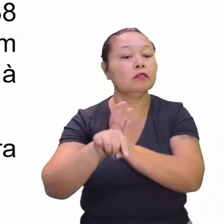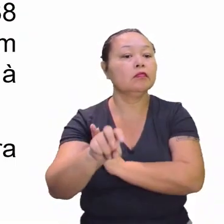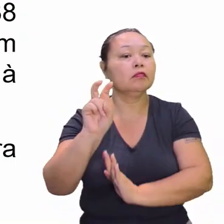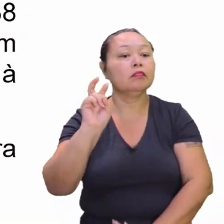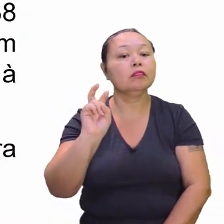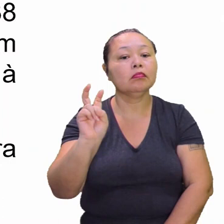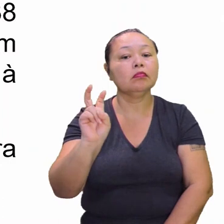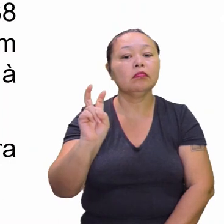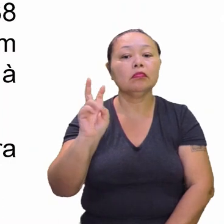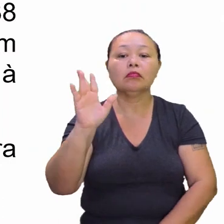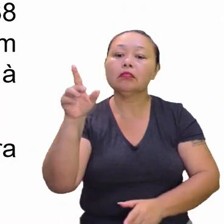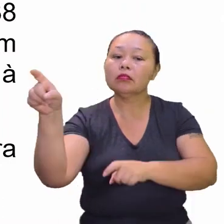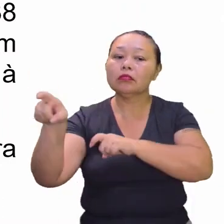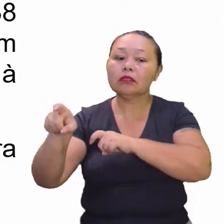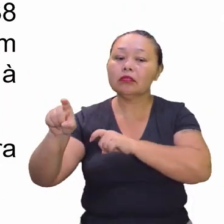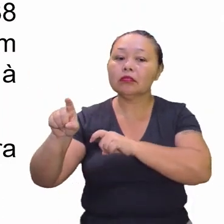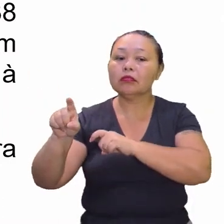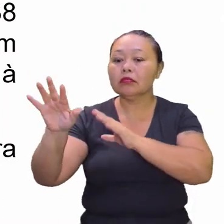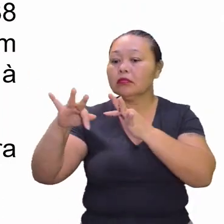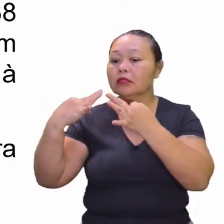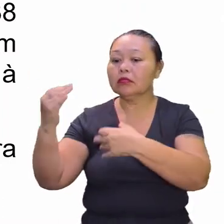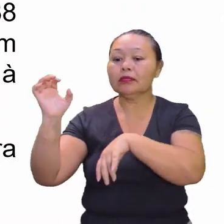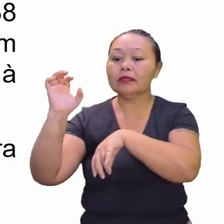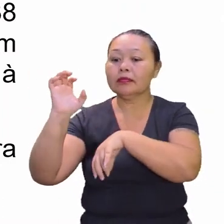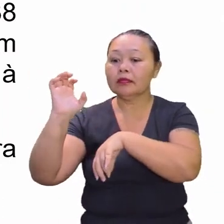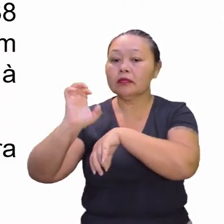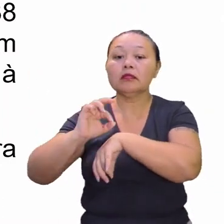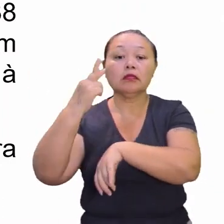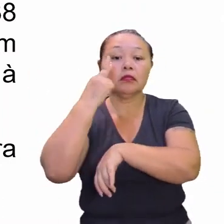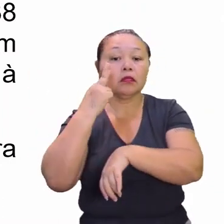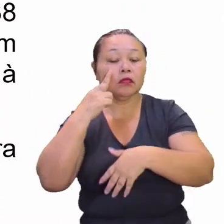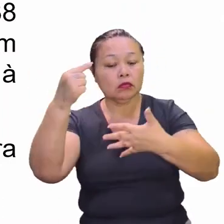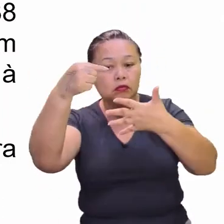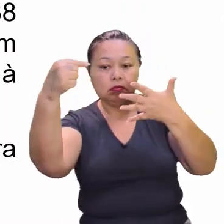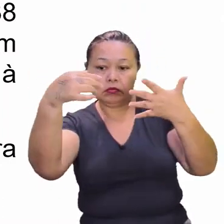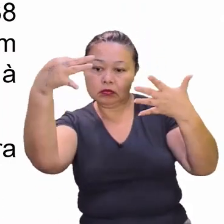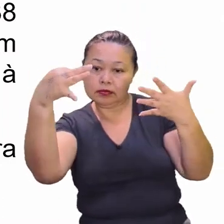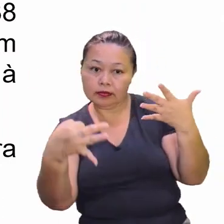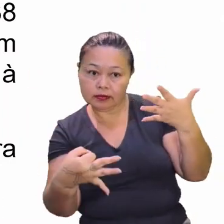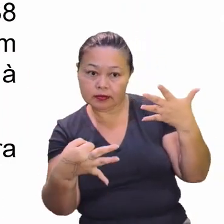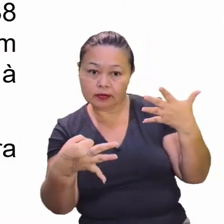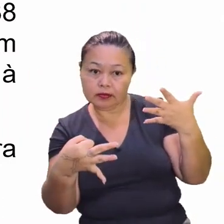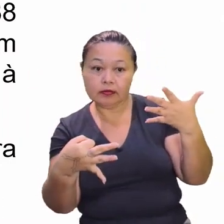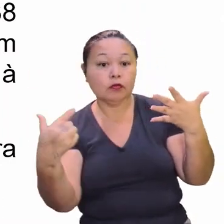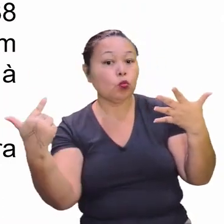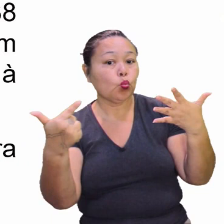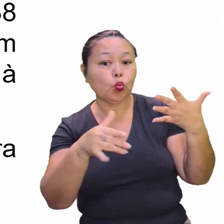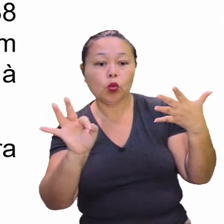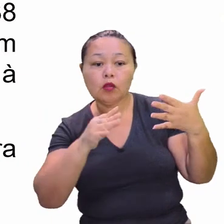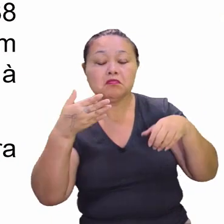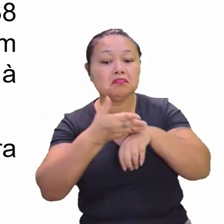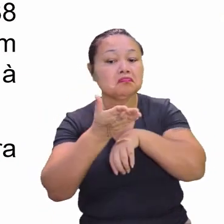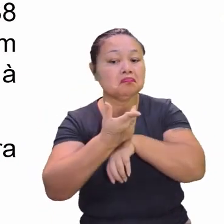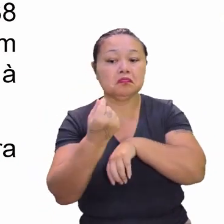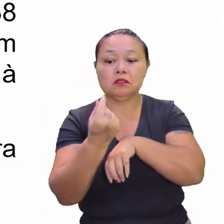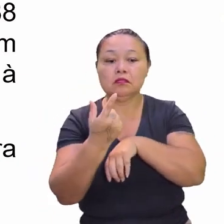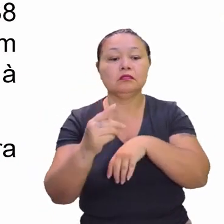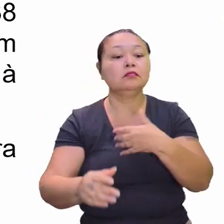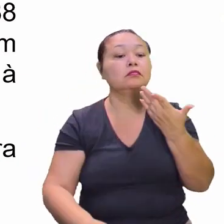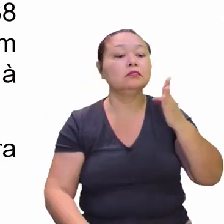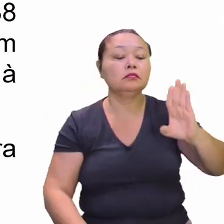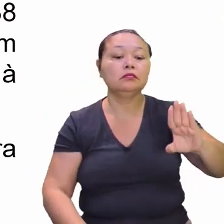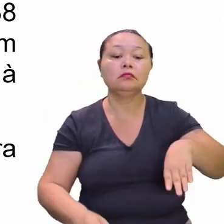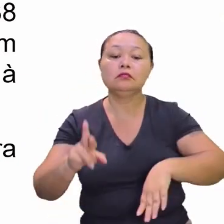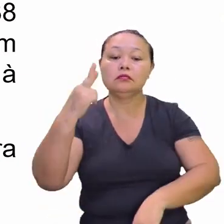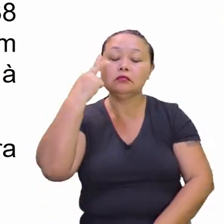Questão 5. Sobre a agricultura familiar em Rondônia, é correto afirmar A. Não há muita participação na